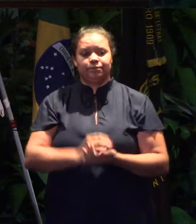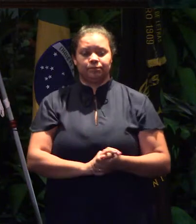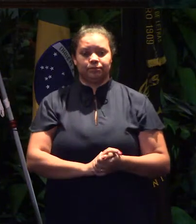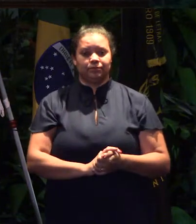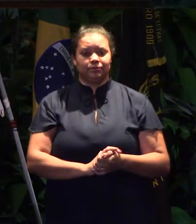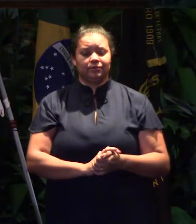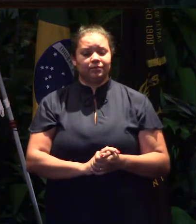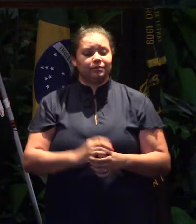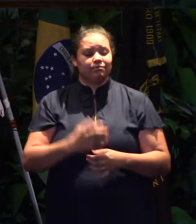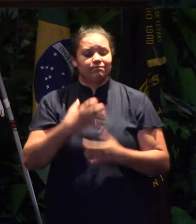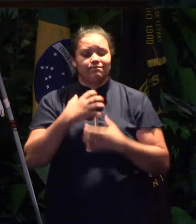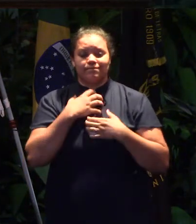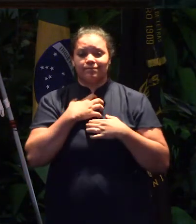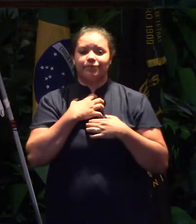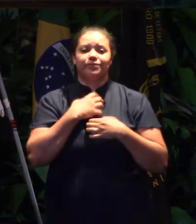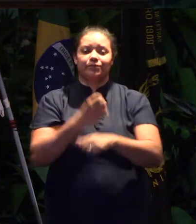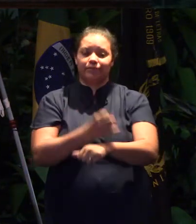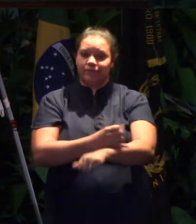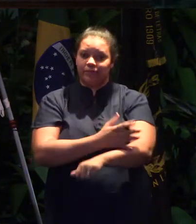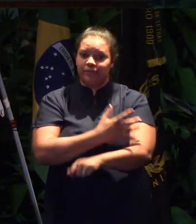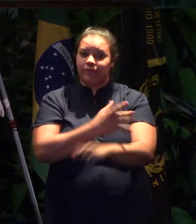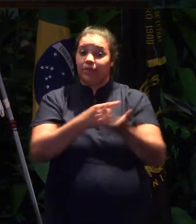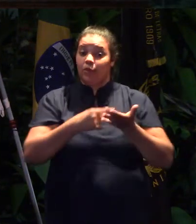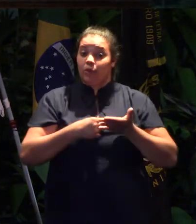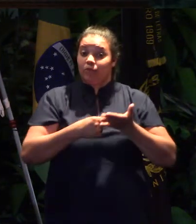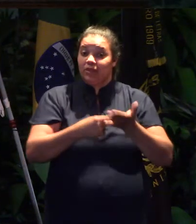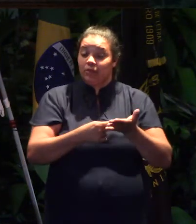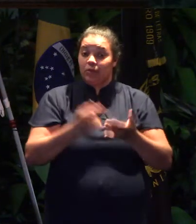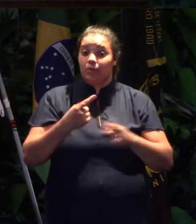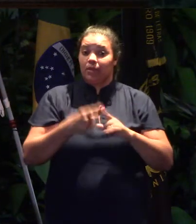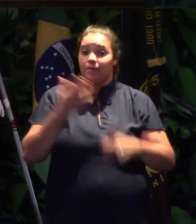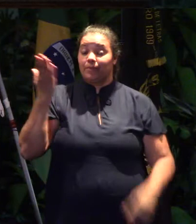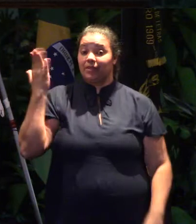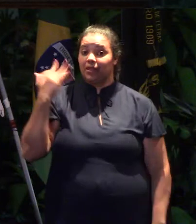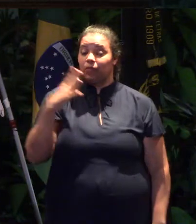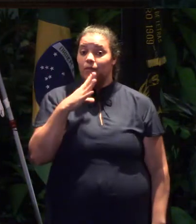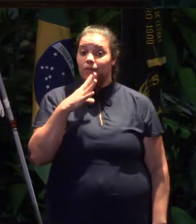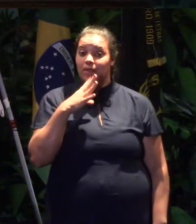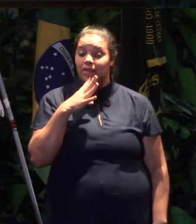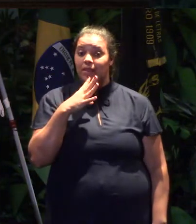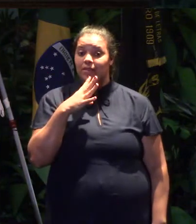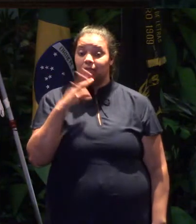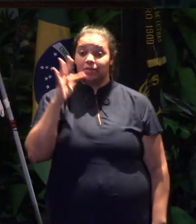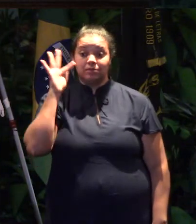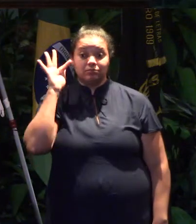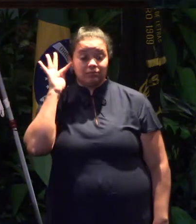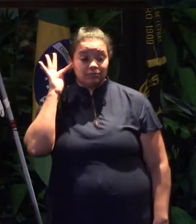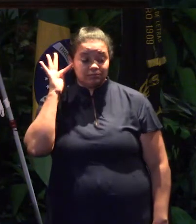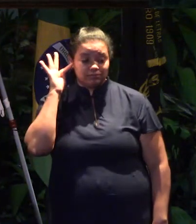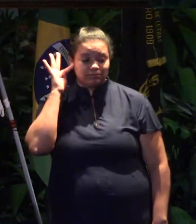fiquei emocionada com o convite dele, porque a gente se conheceu numa oficina de criação